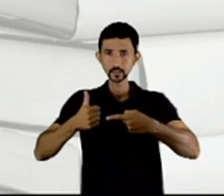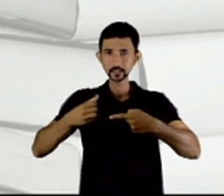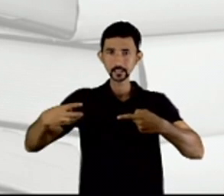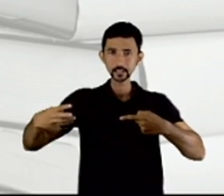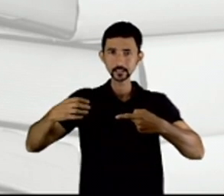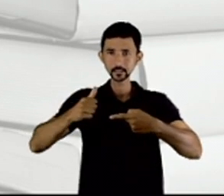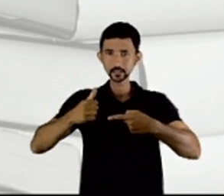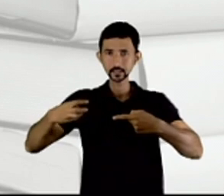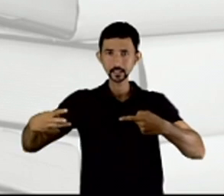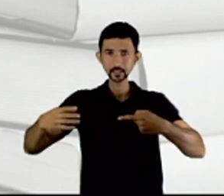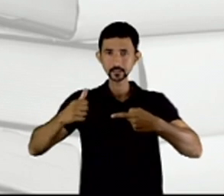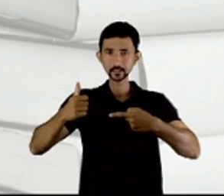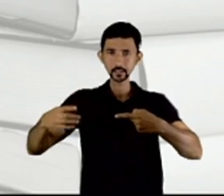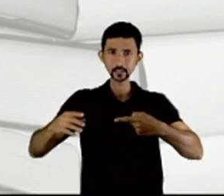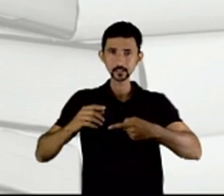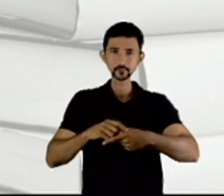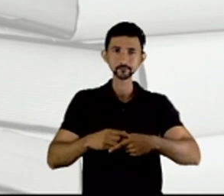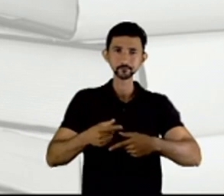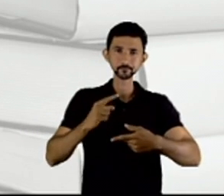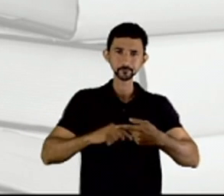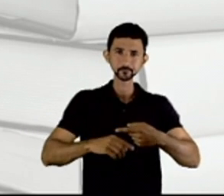0,13131313. 3 nonos,